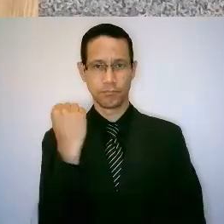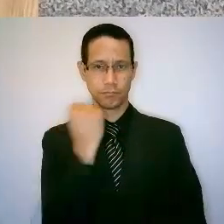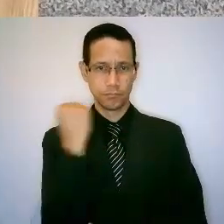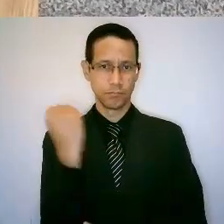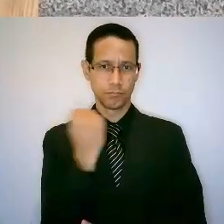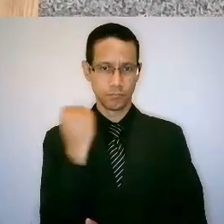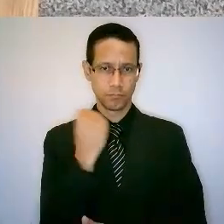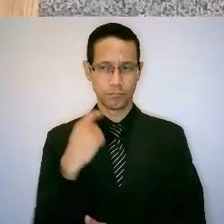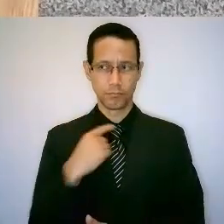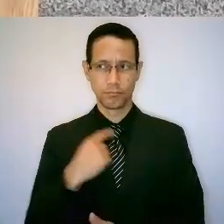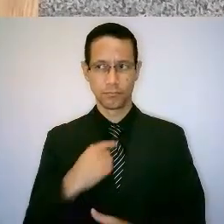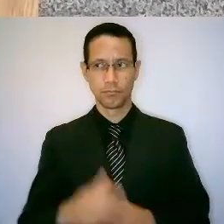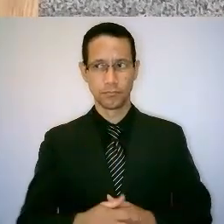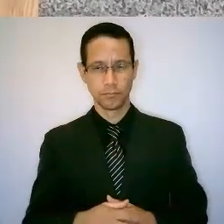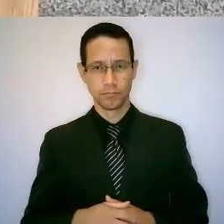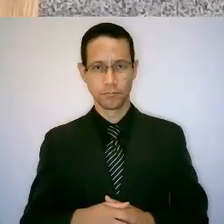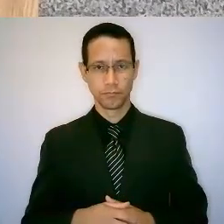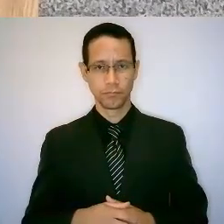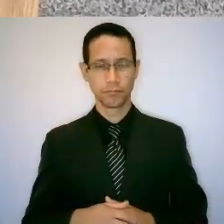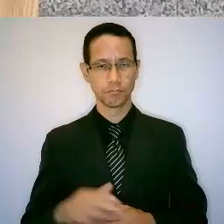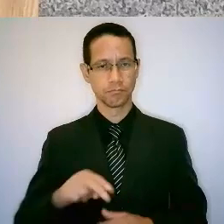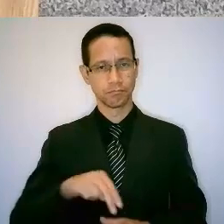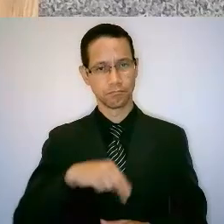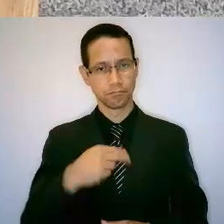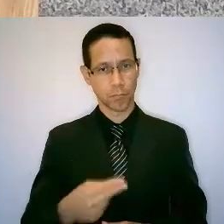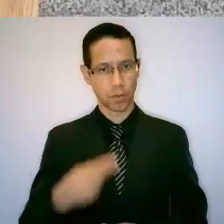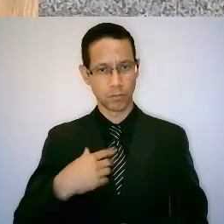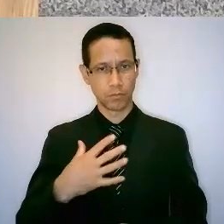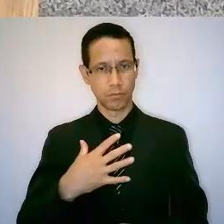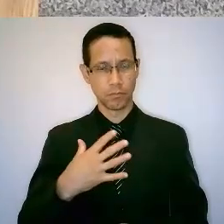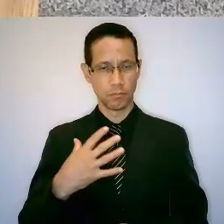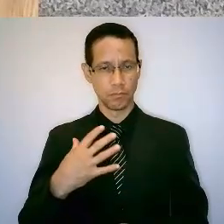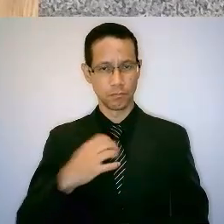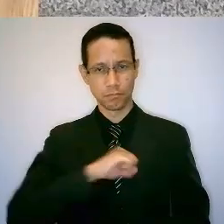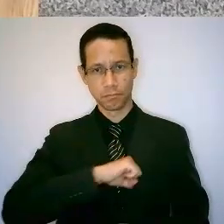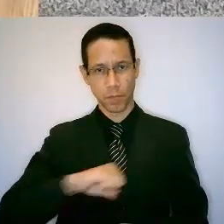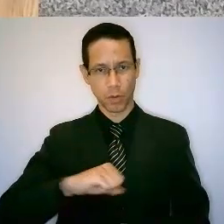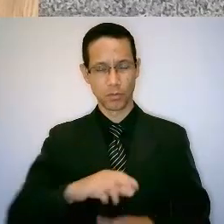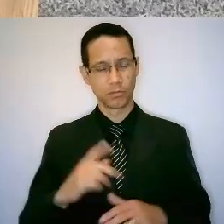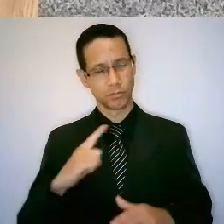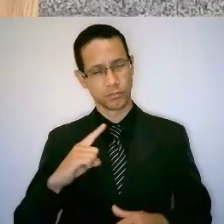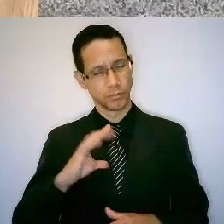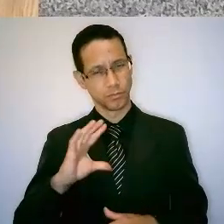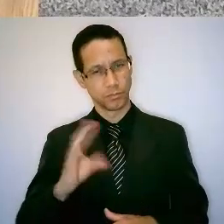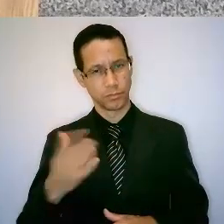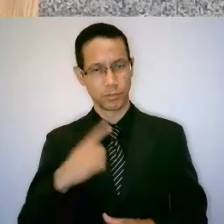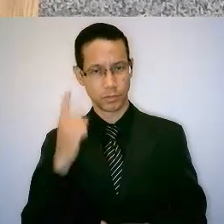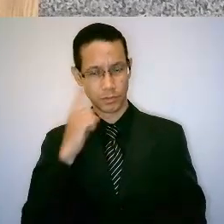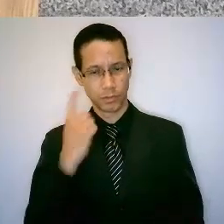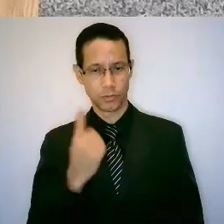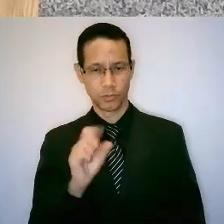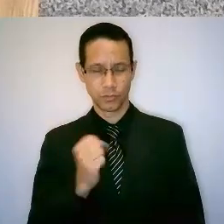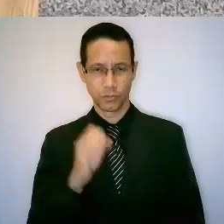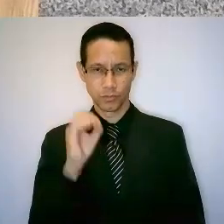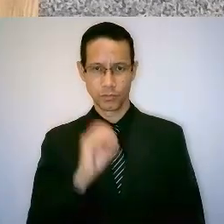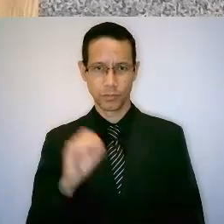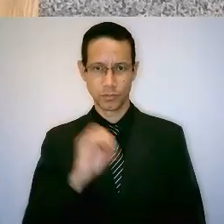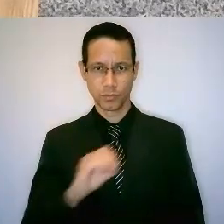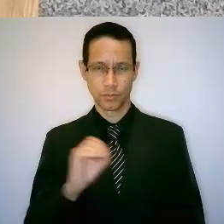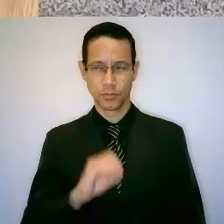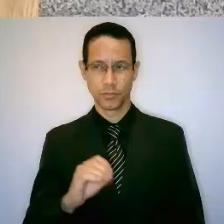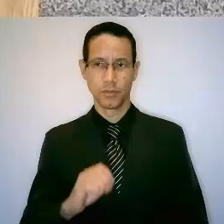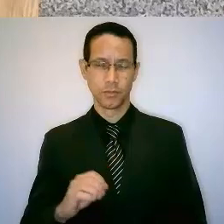o homicídio tem essa inegável gravidade neste caso o fatídico dia 18 de outubro de 2020 na cidade de Felipe guerra